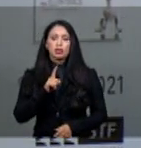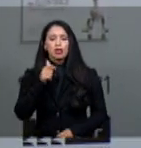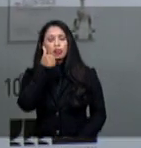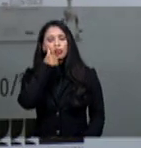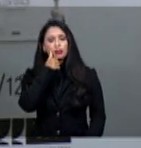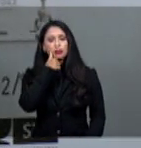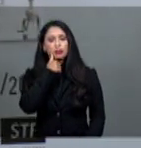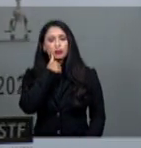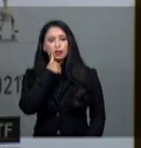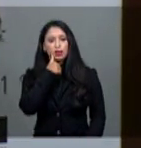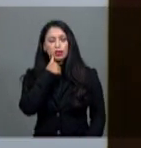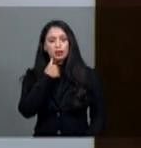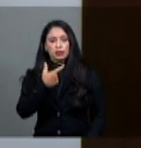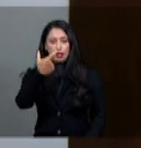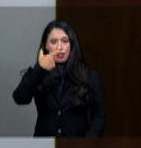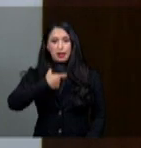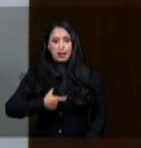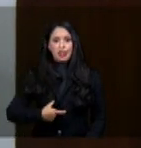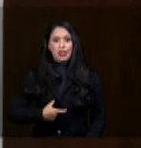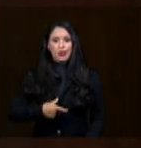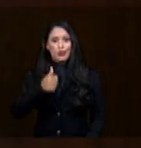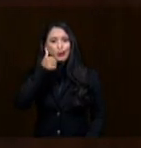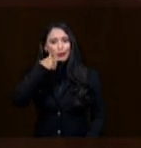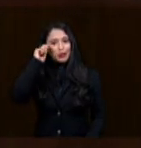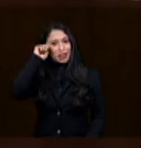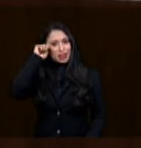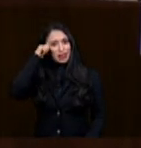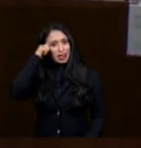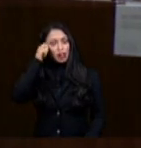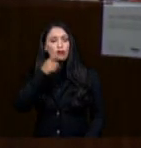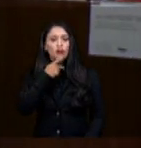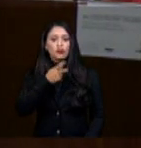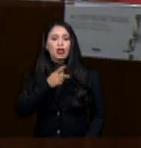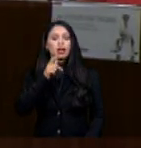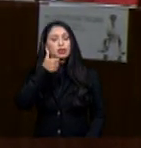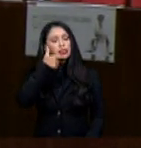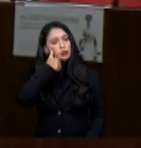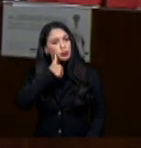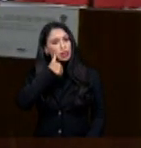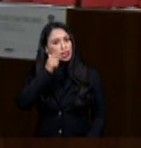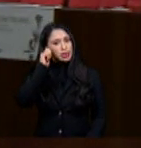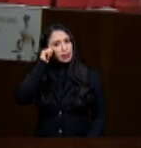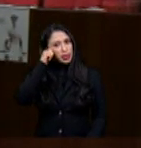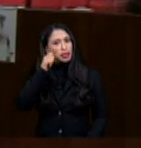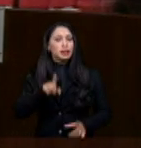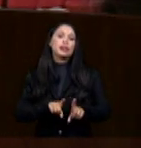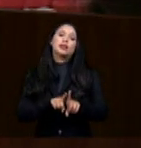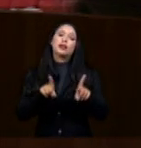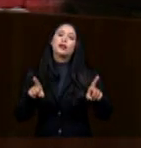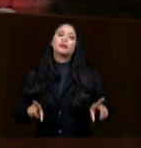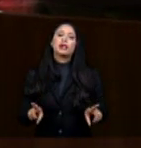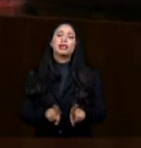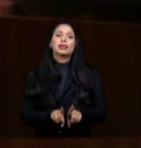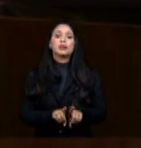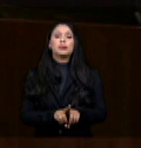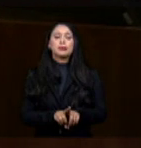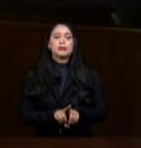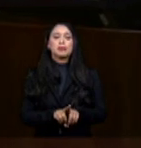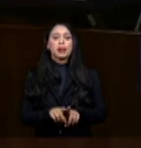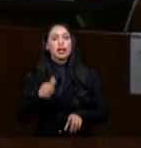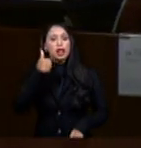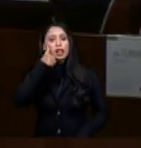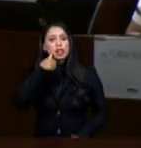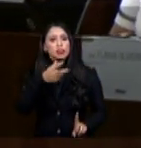é como mulher negra vou me referir às mulheres negras mais incluir também as indígenas